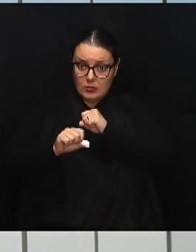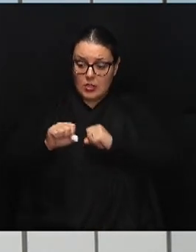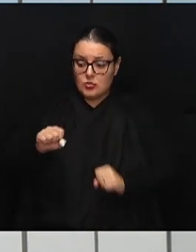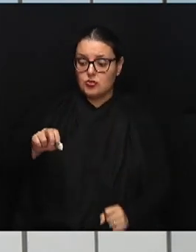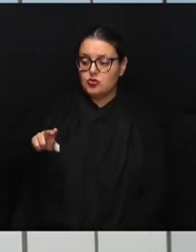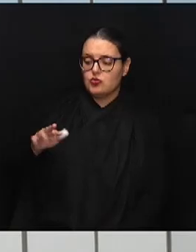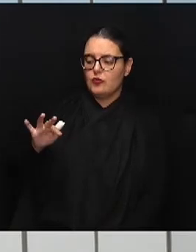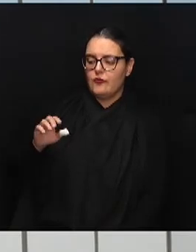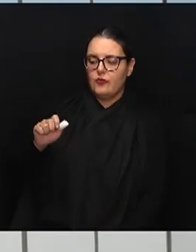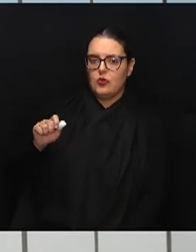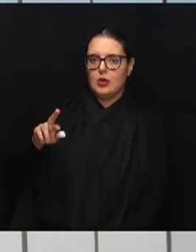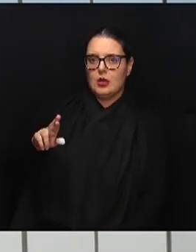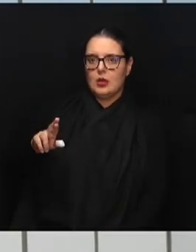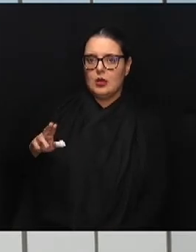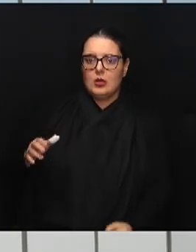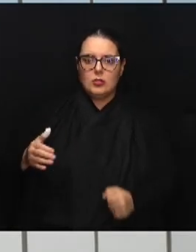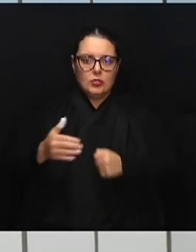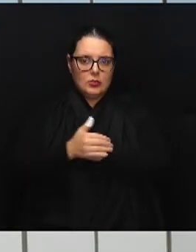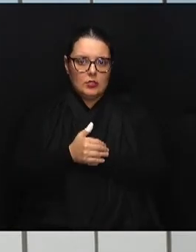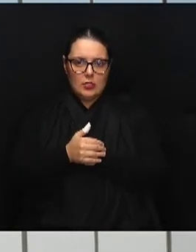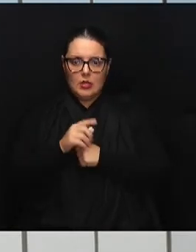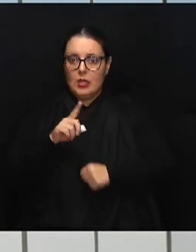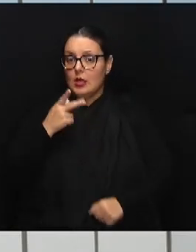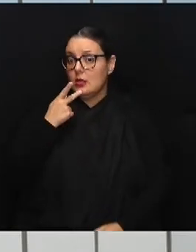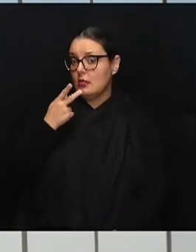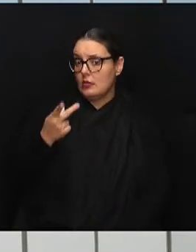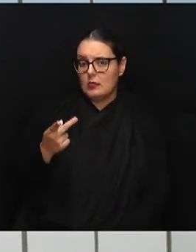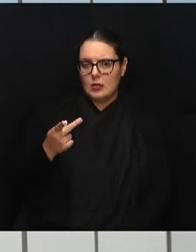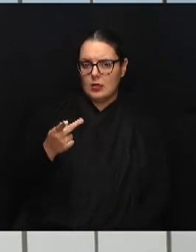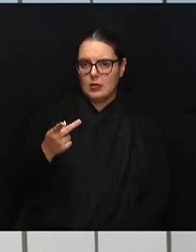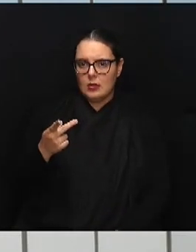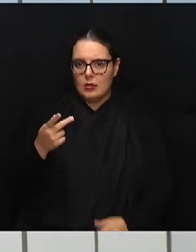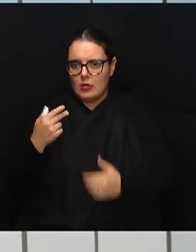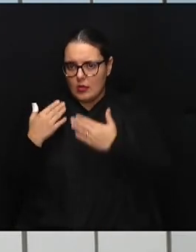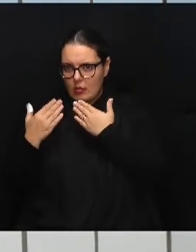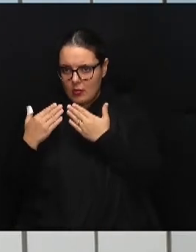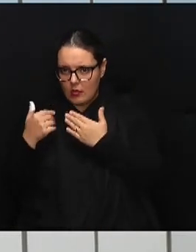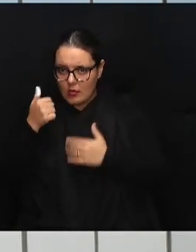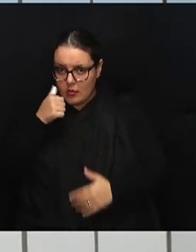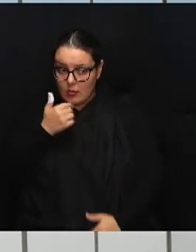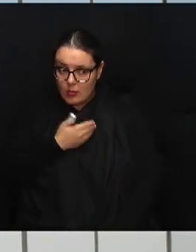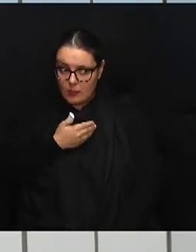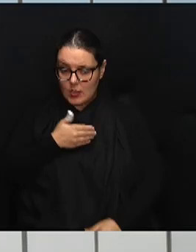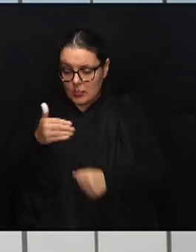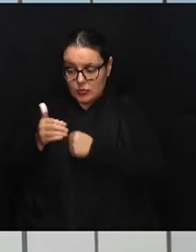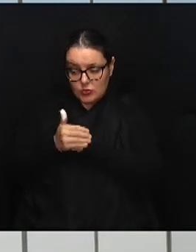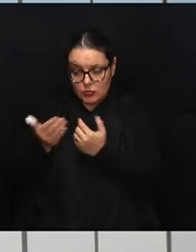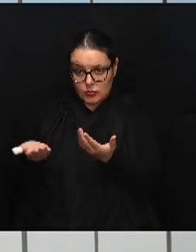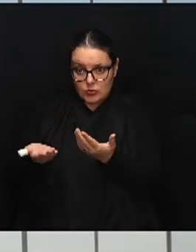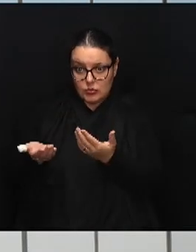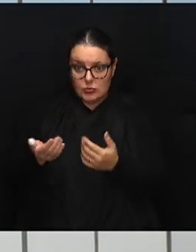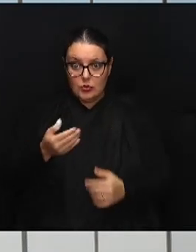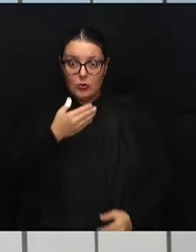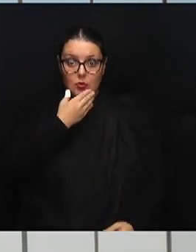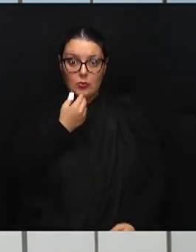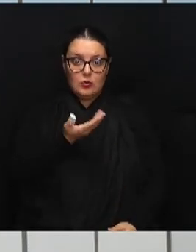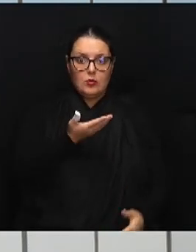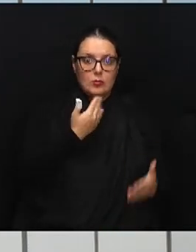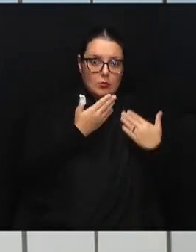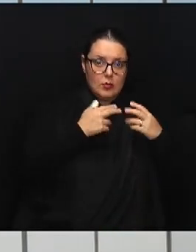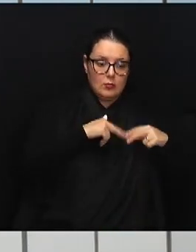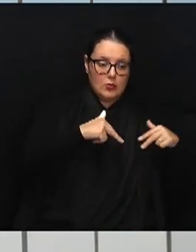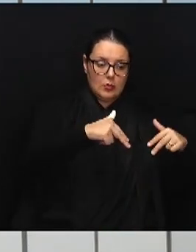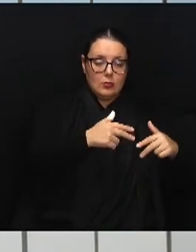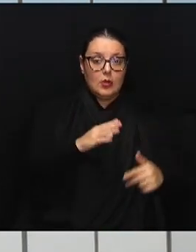só aprendeu a esconder, a não falar, a só conversar com alguma amiga, muito escondido, né? Ou os homens na rodinha ali do